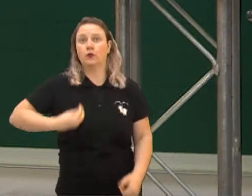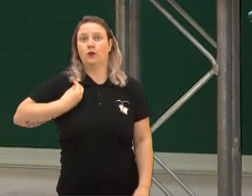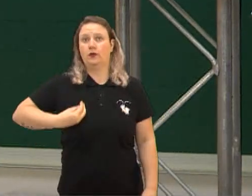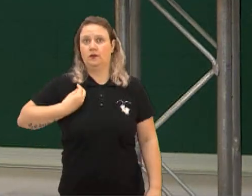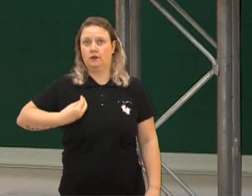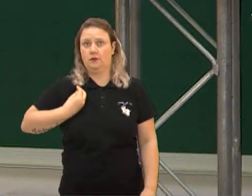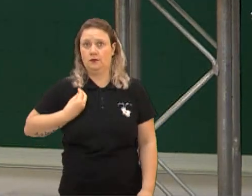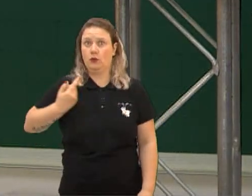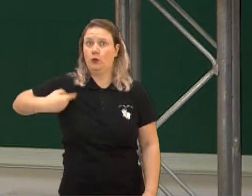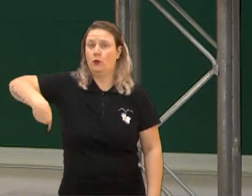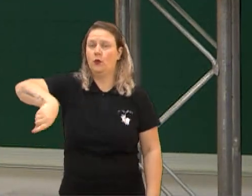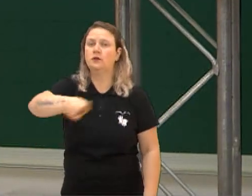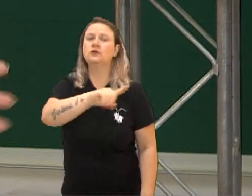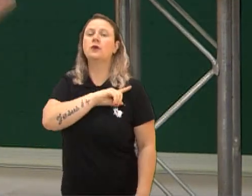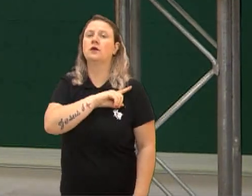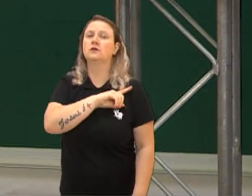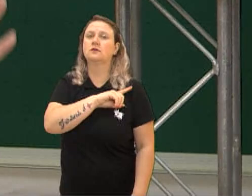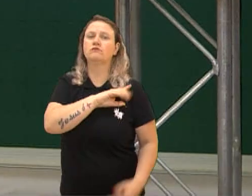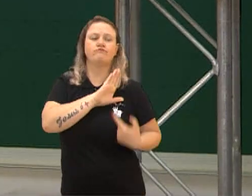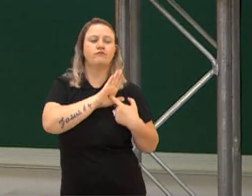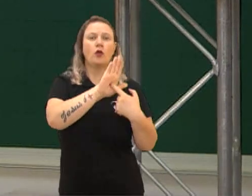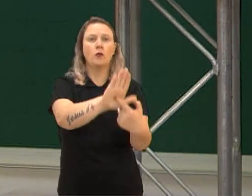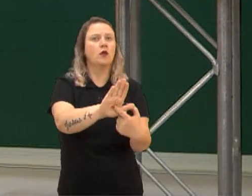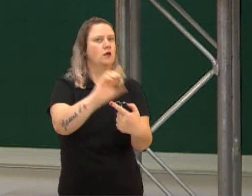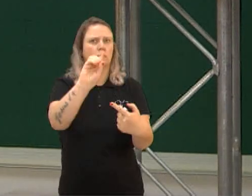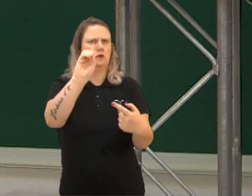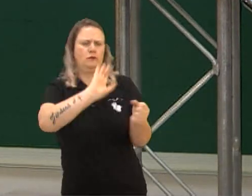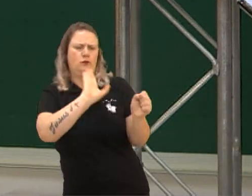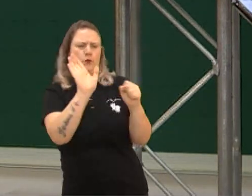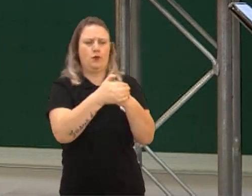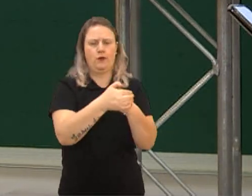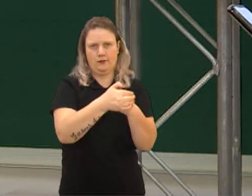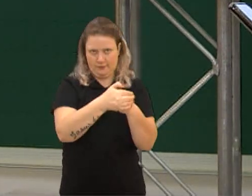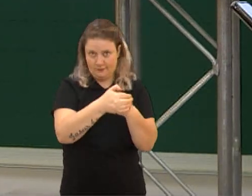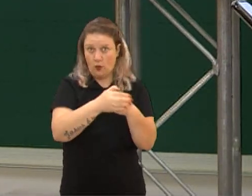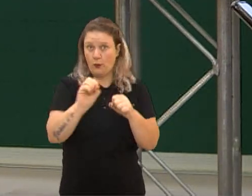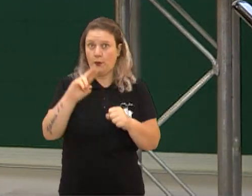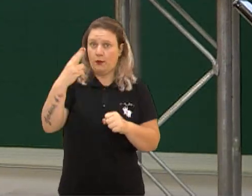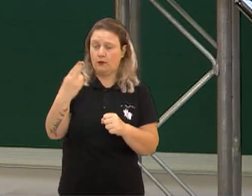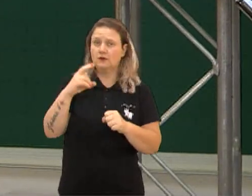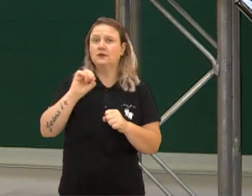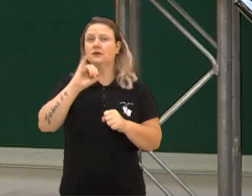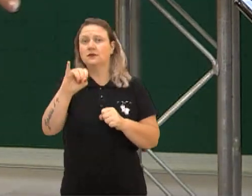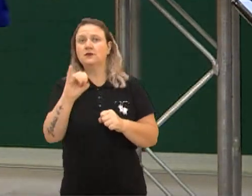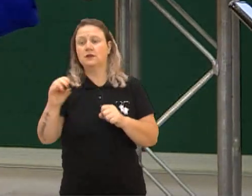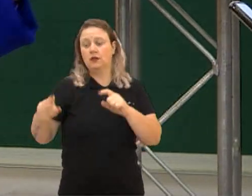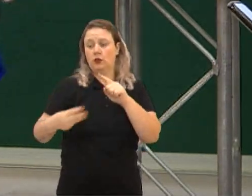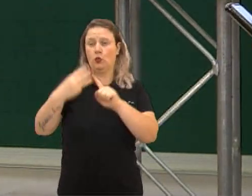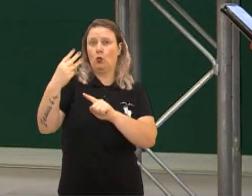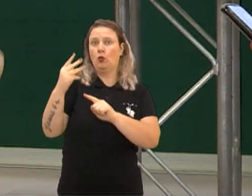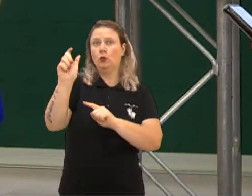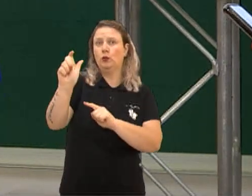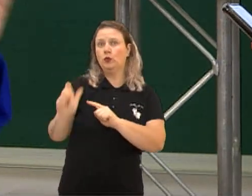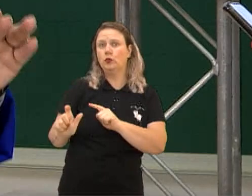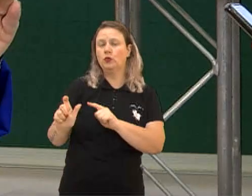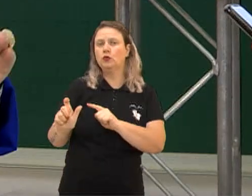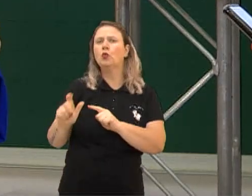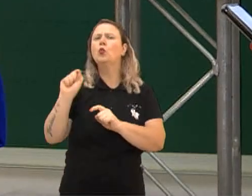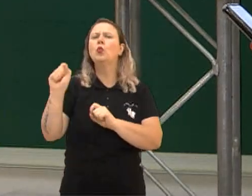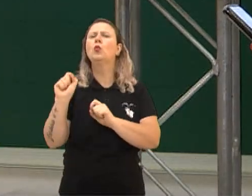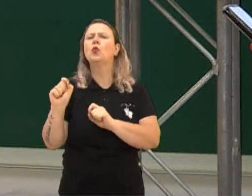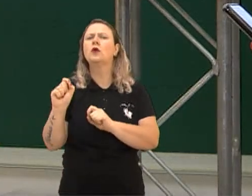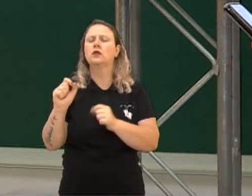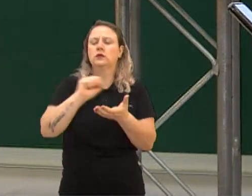fazemos? Somos nós. Esse nós não está explícito, ele está oculto, né? Ou se vocês colocaram também na terceira pessoa do singular, faz